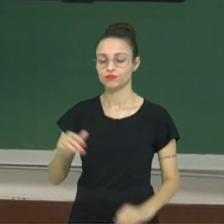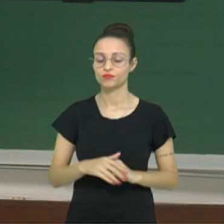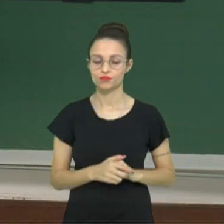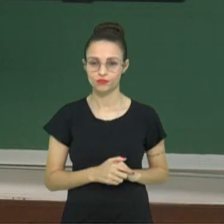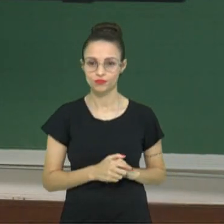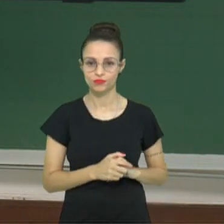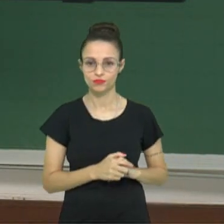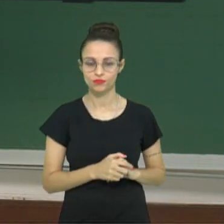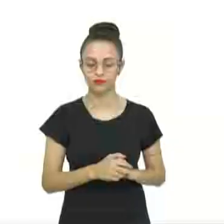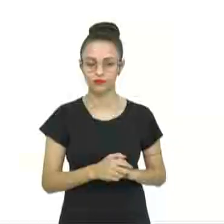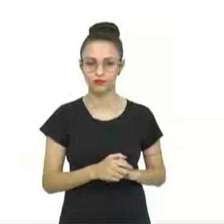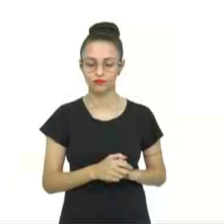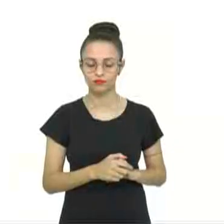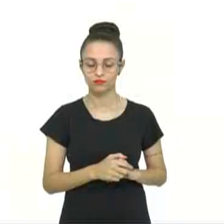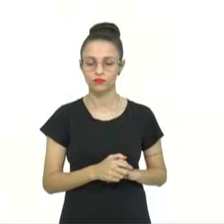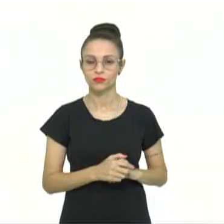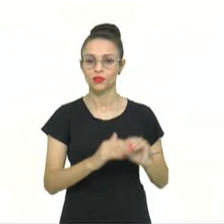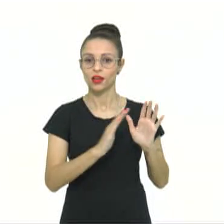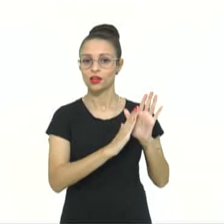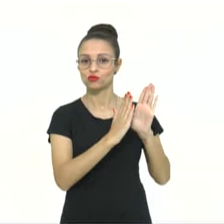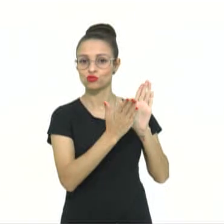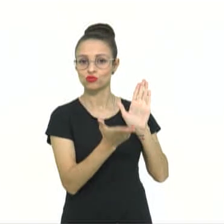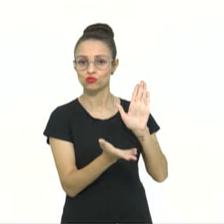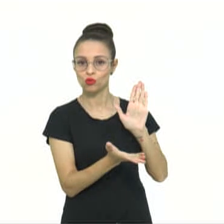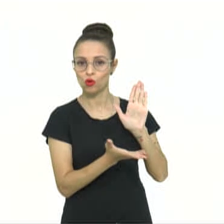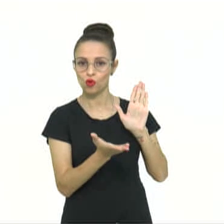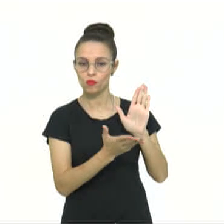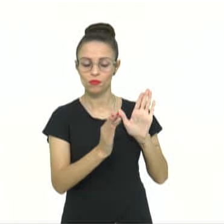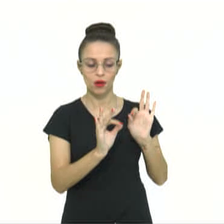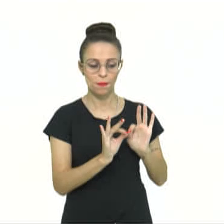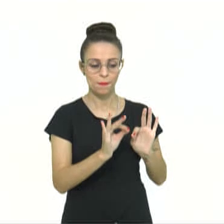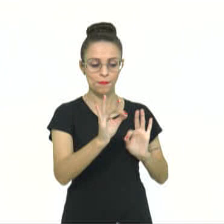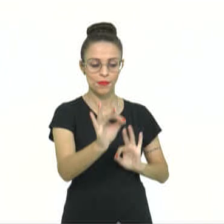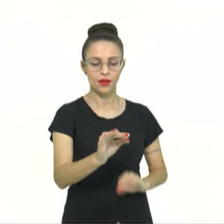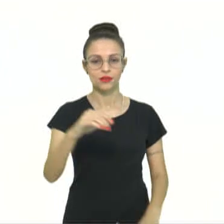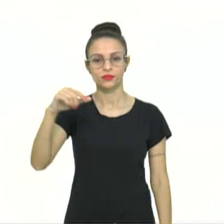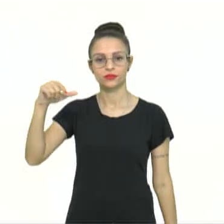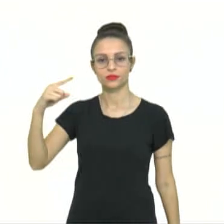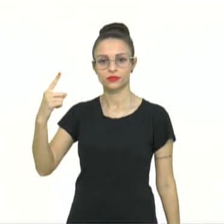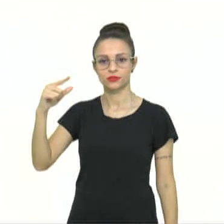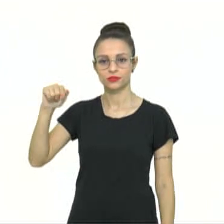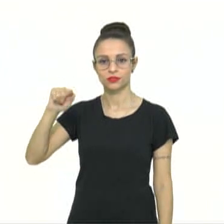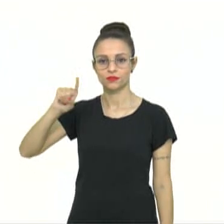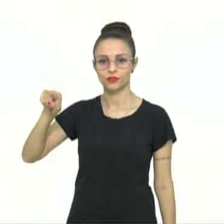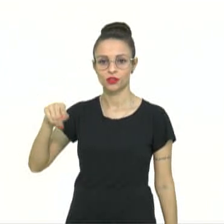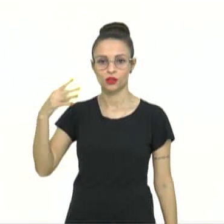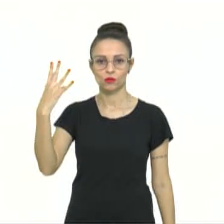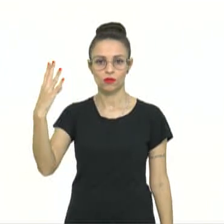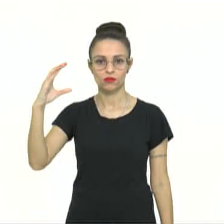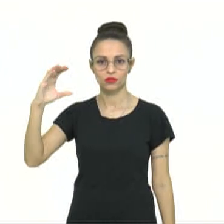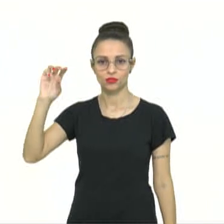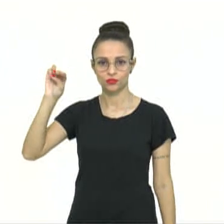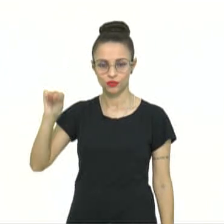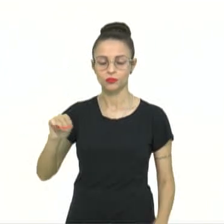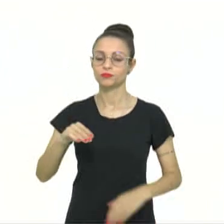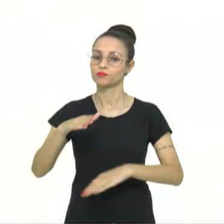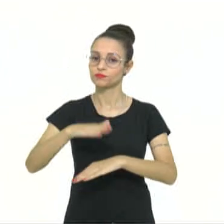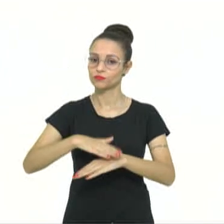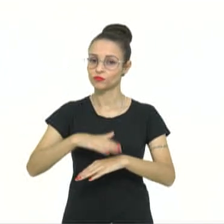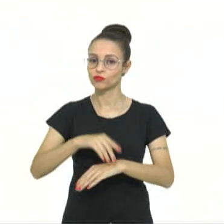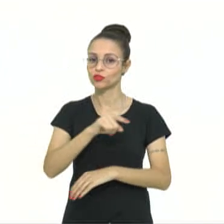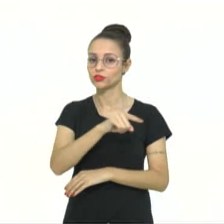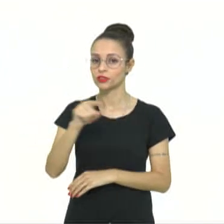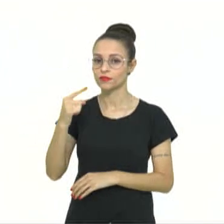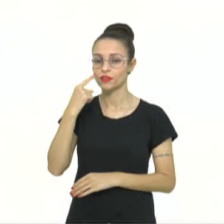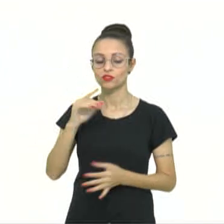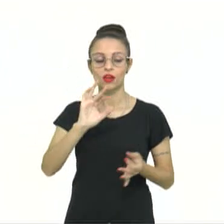do Marcos, a sombra do prédio maior mede 17,4 centímetros. Determine a medida